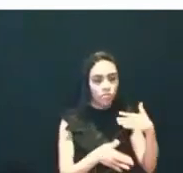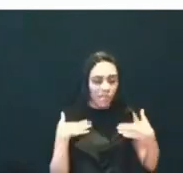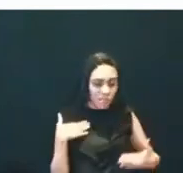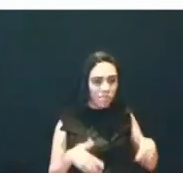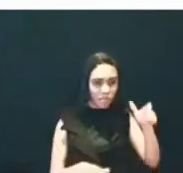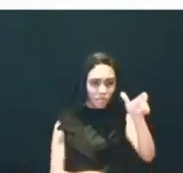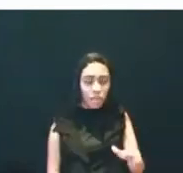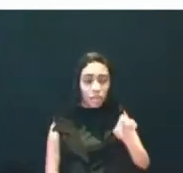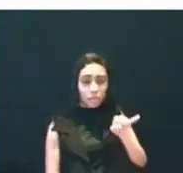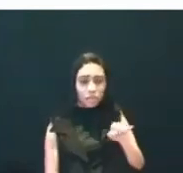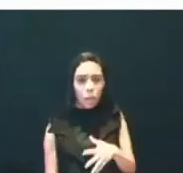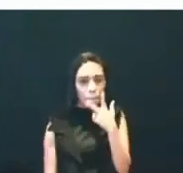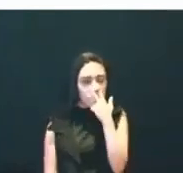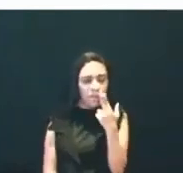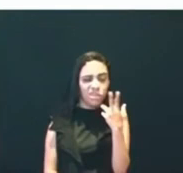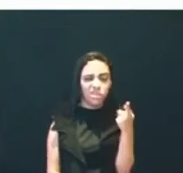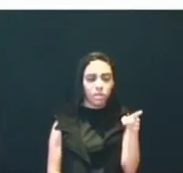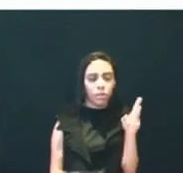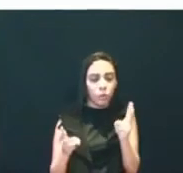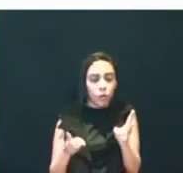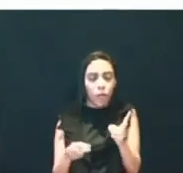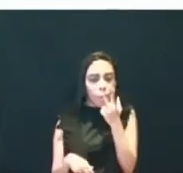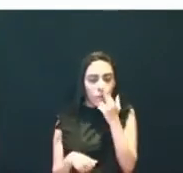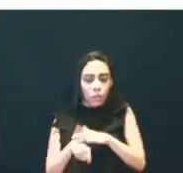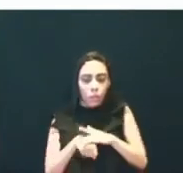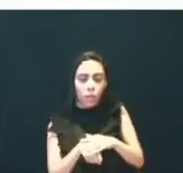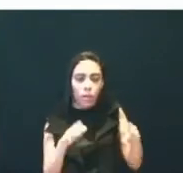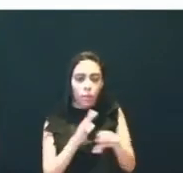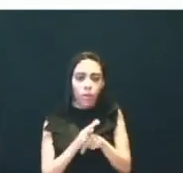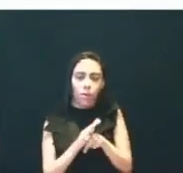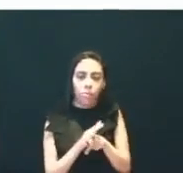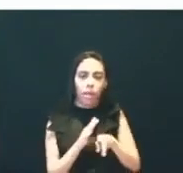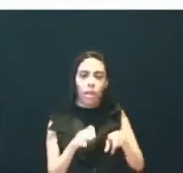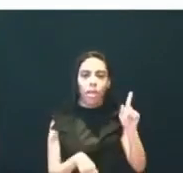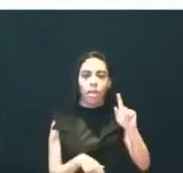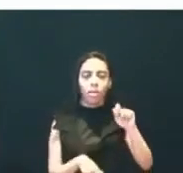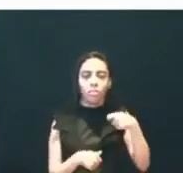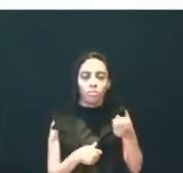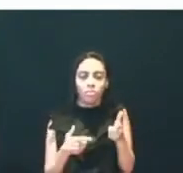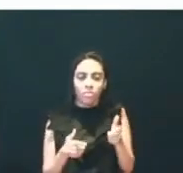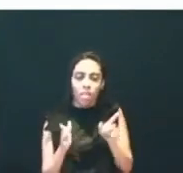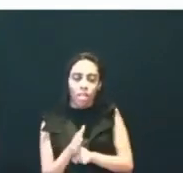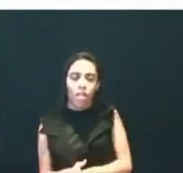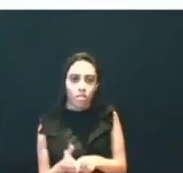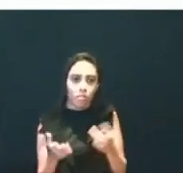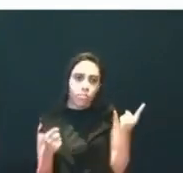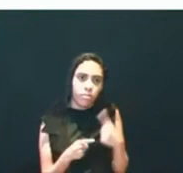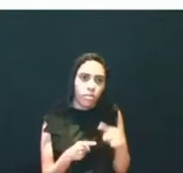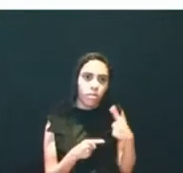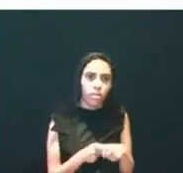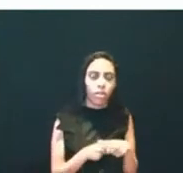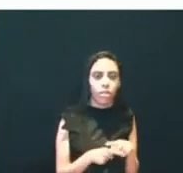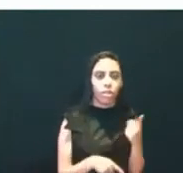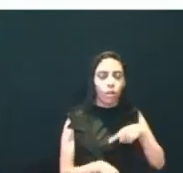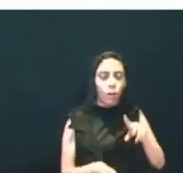se isso é alcançado, eu digo que esse paciente tem uma doença residual negativa. E esse objetivo é aquilo que a